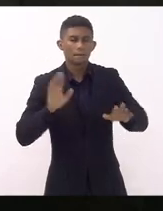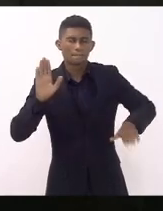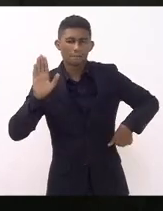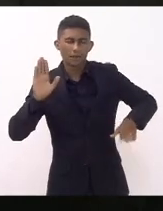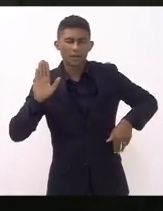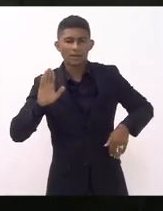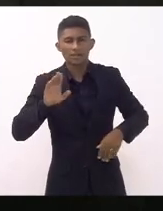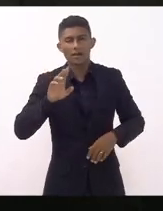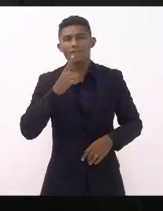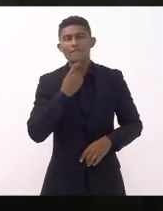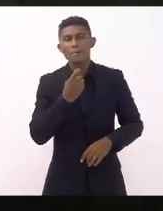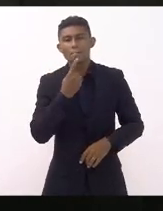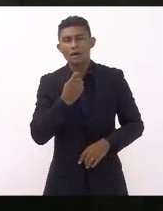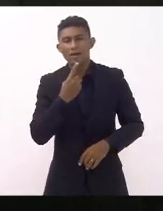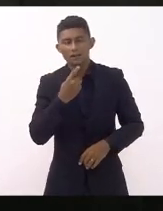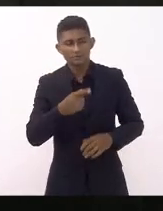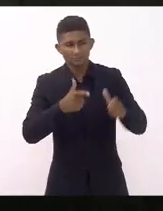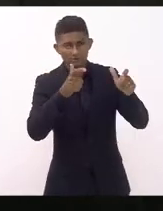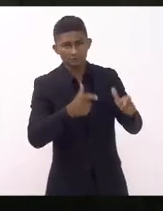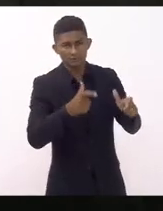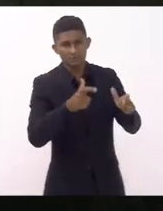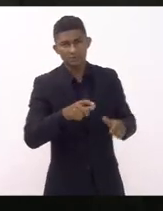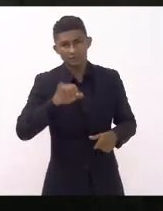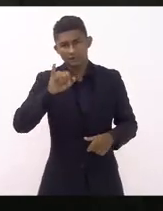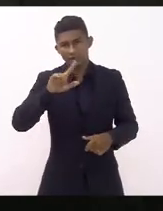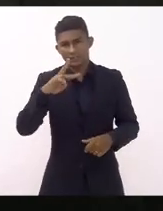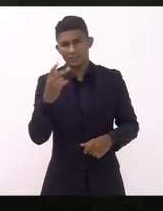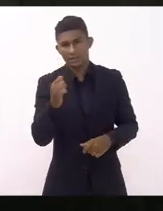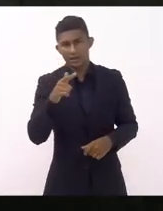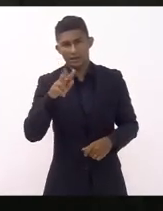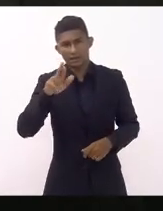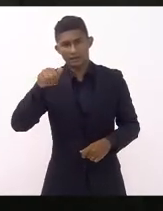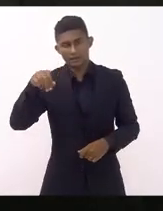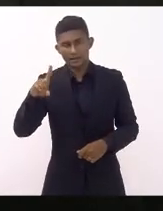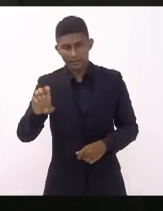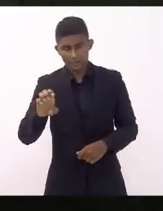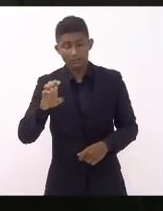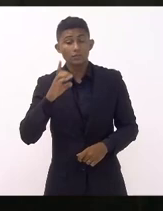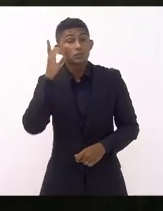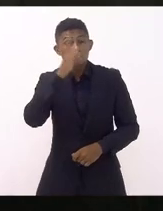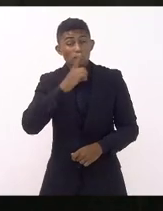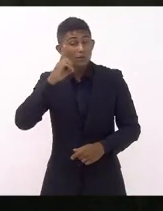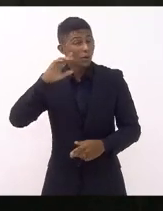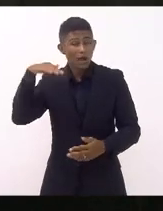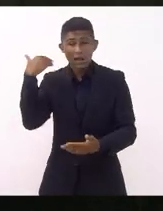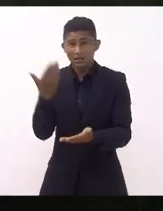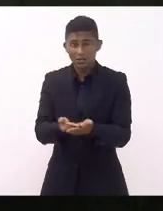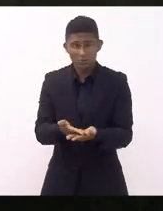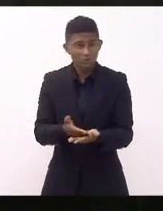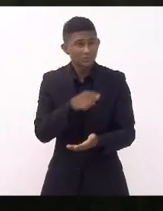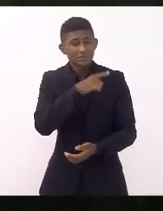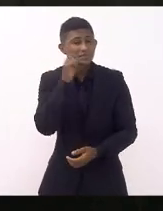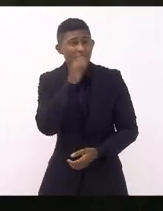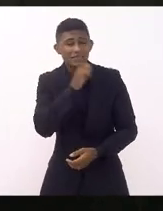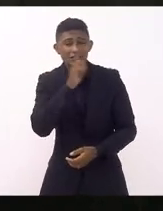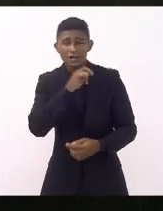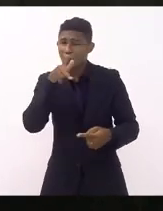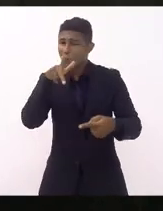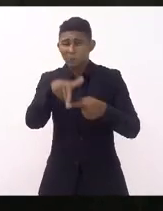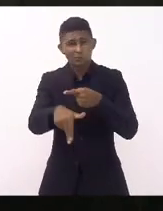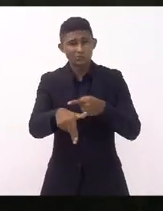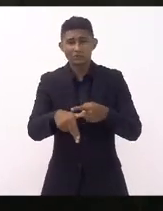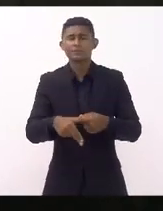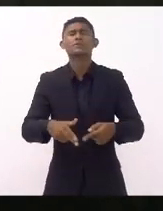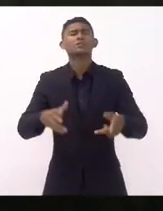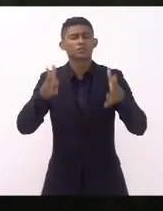Grande, também, desde domingo, e encontra-se com o seu serviço de fornecimento de energia interrompido. Já